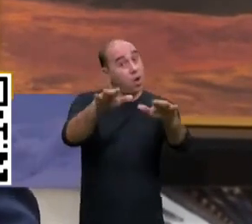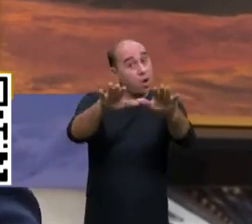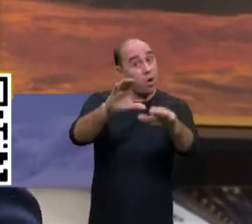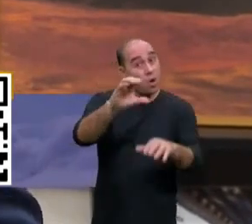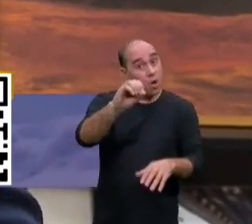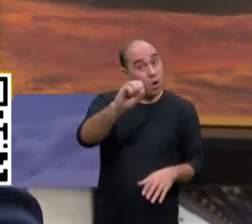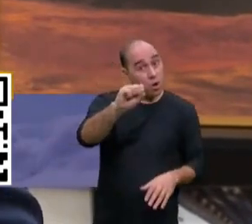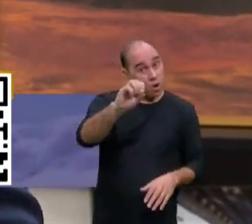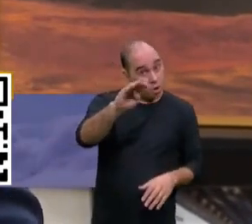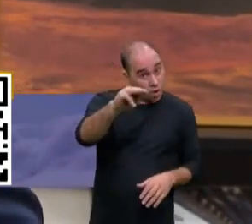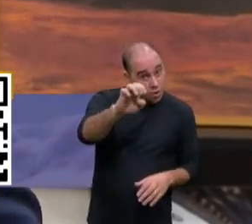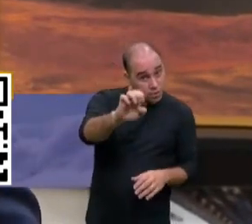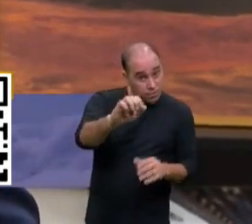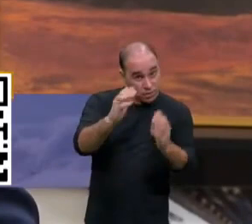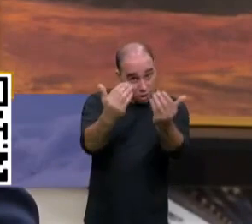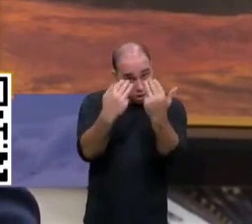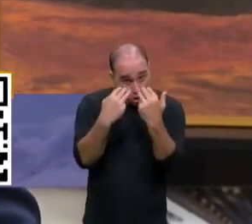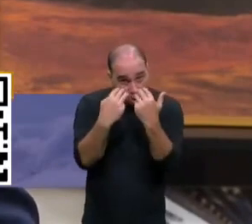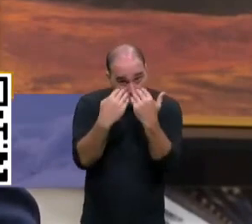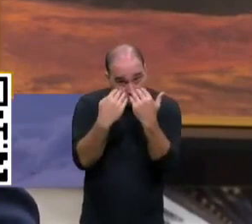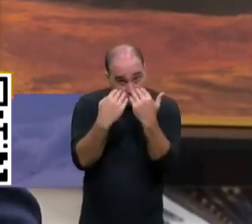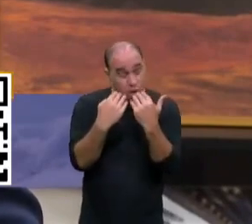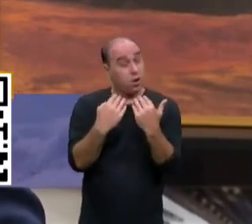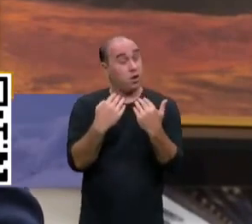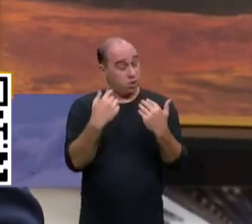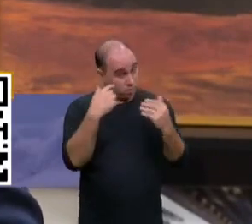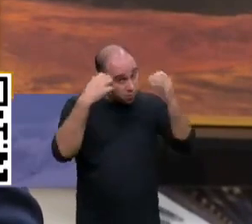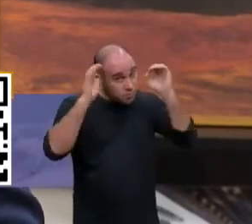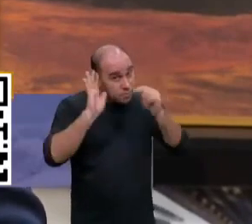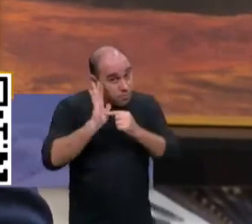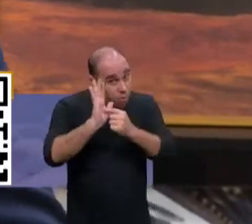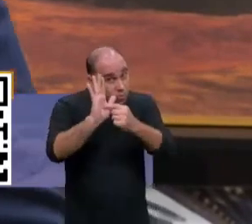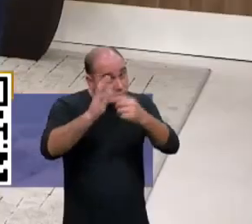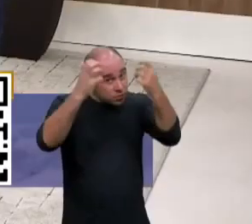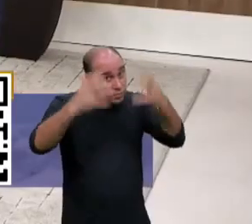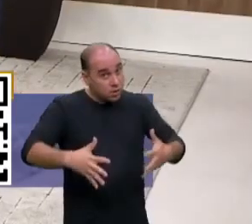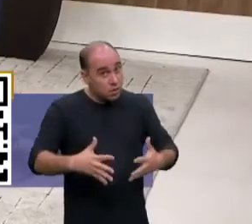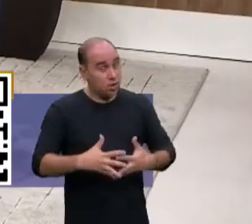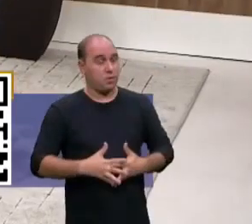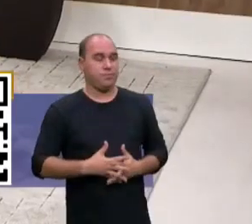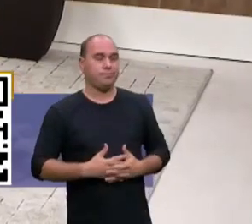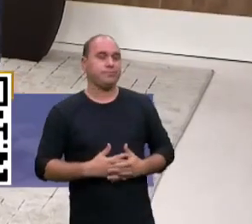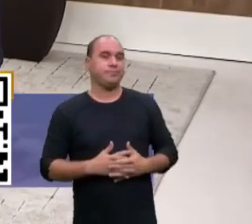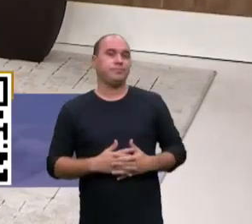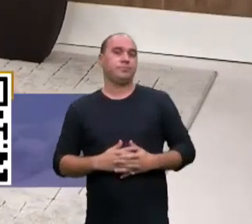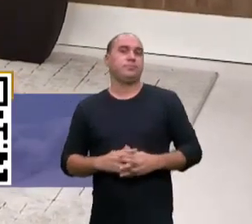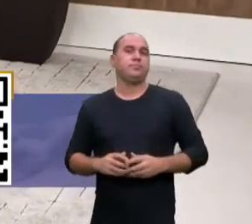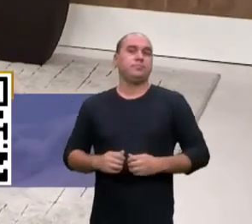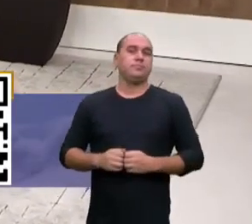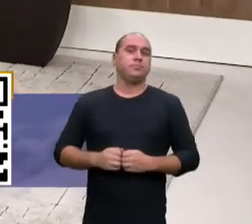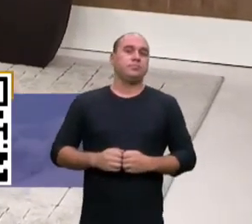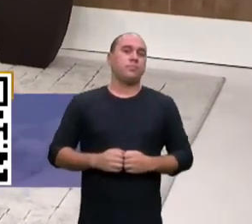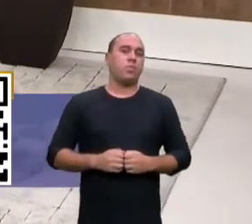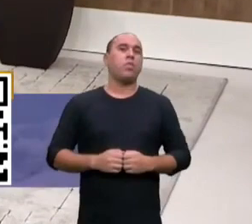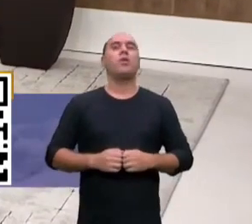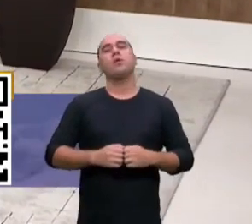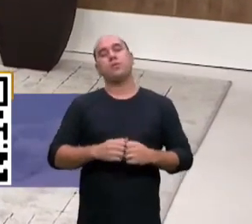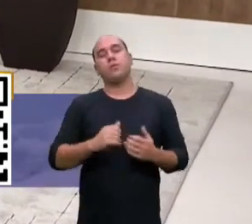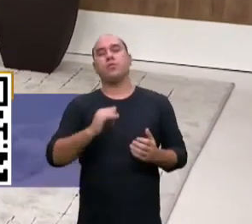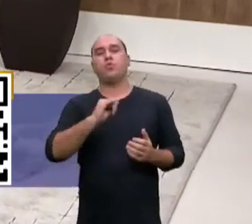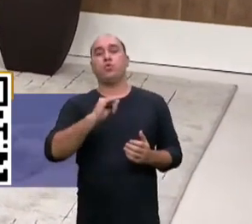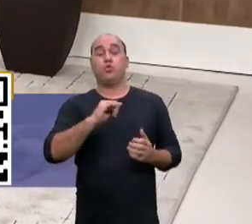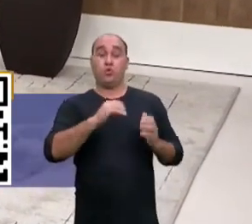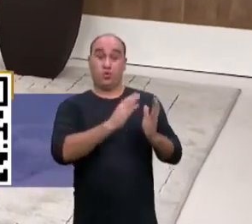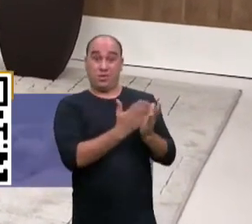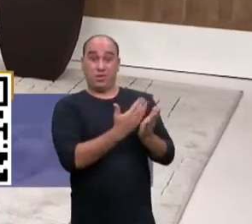ou senhor Cosme eu Cosme prostituição que eu vou te mostrar agora e veja o que diz o